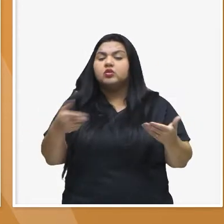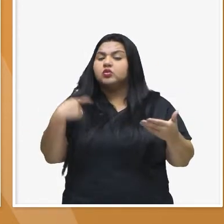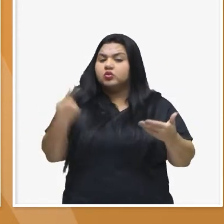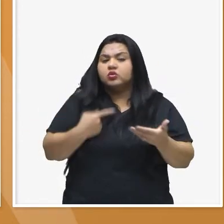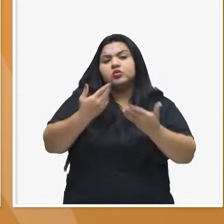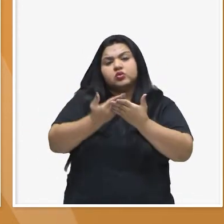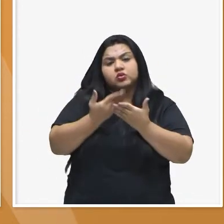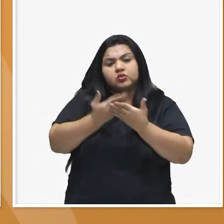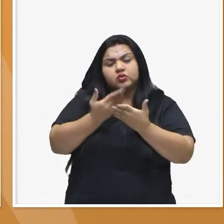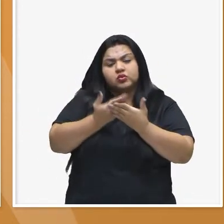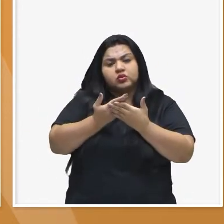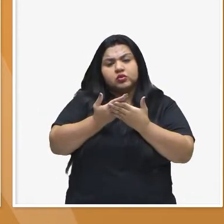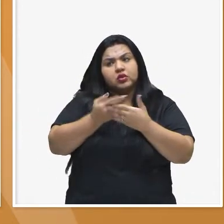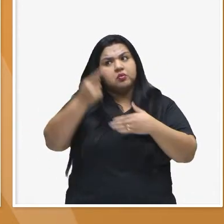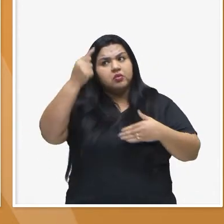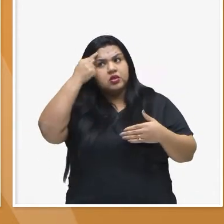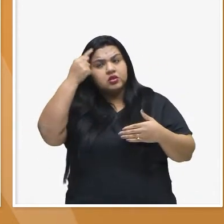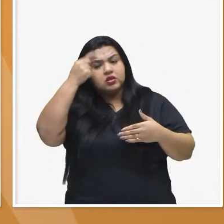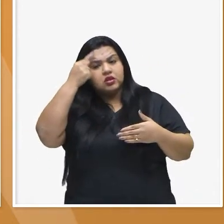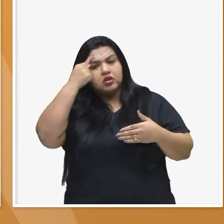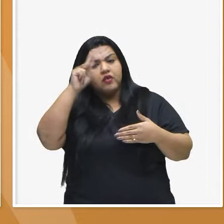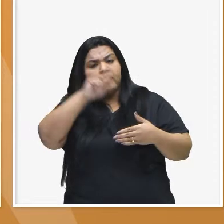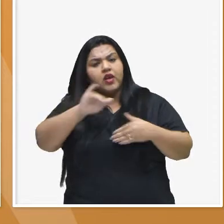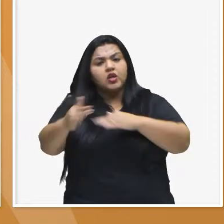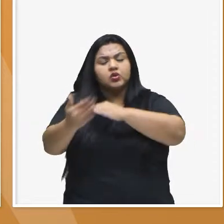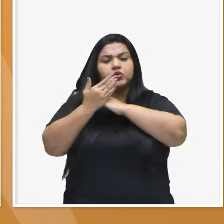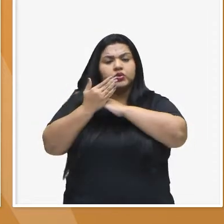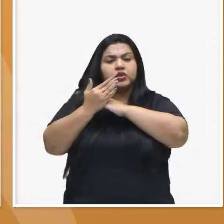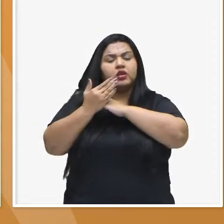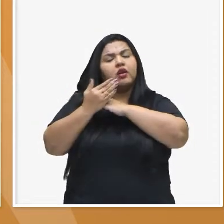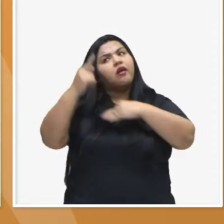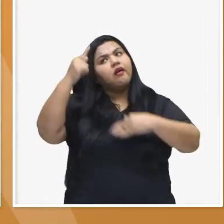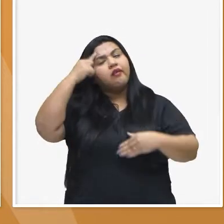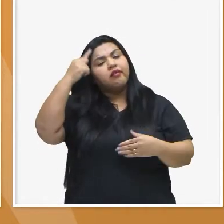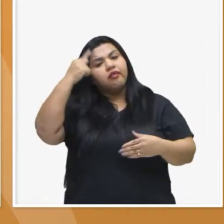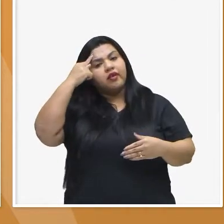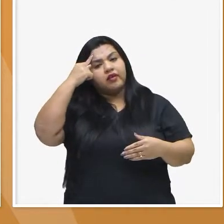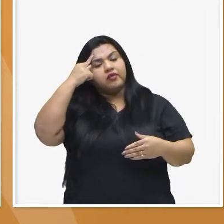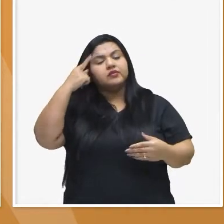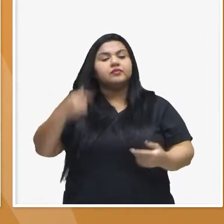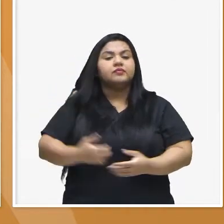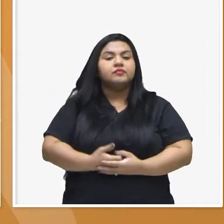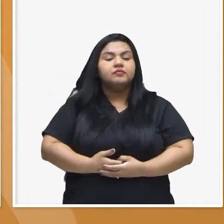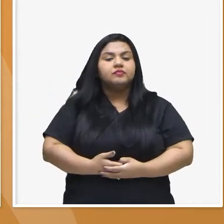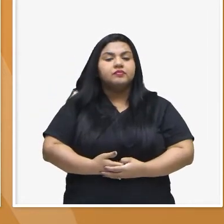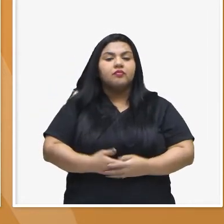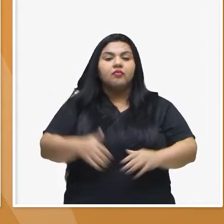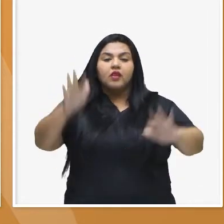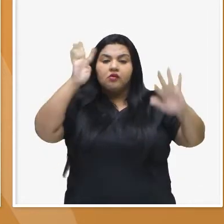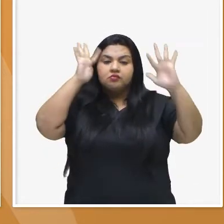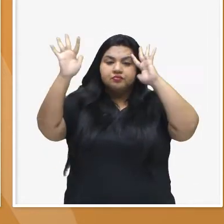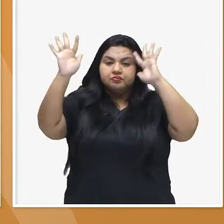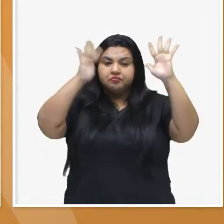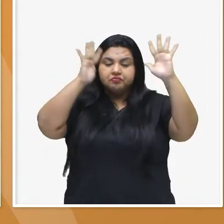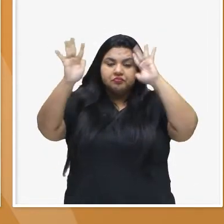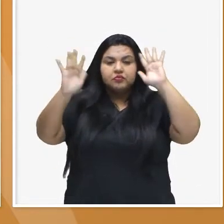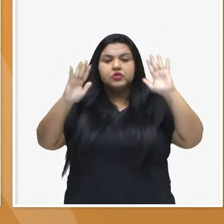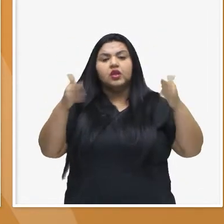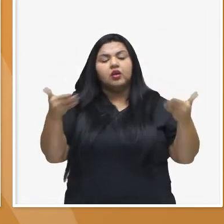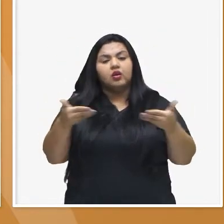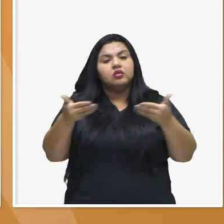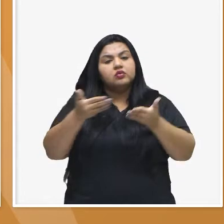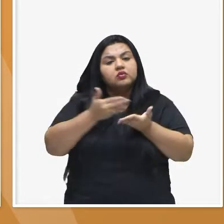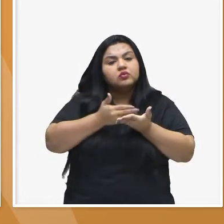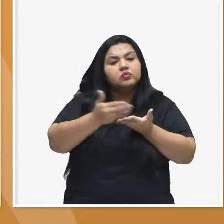hoje um pensador que vai nos ajudar nessa ideia, nessa reflexão, né? E nós vamos começar